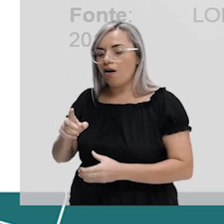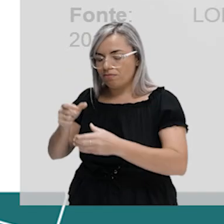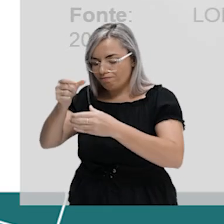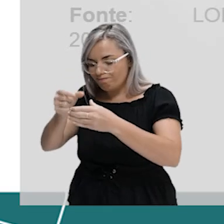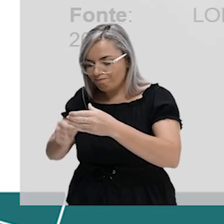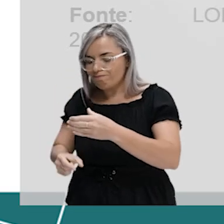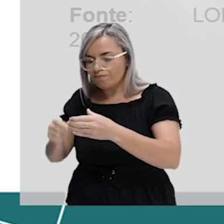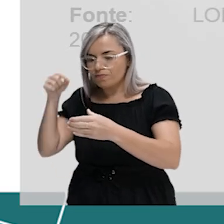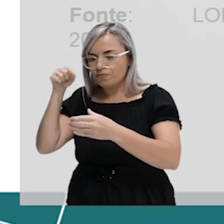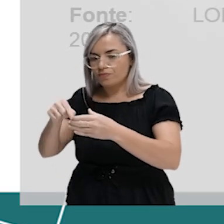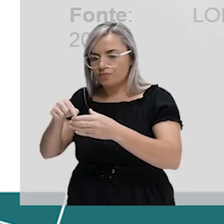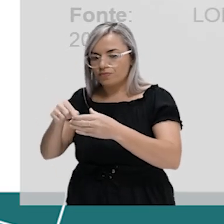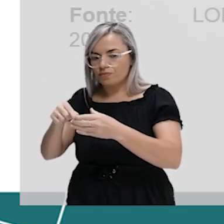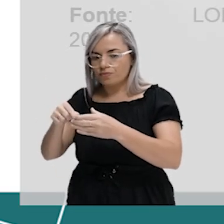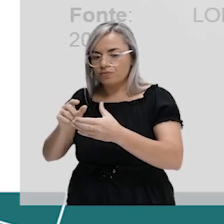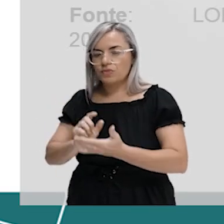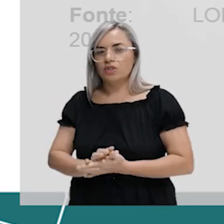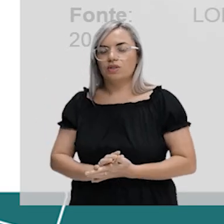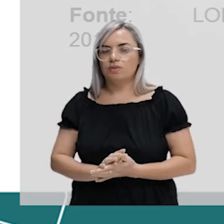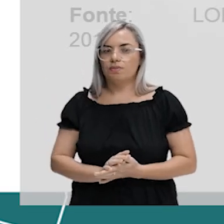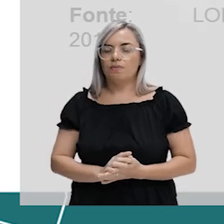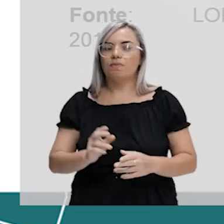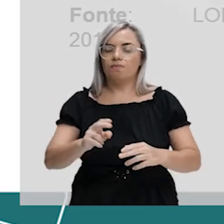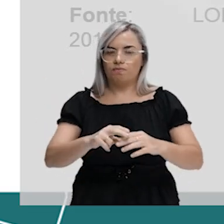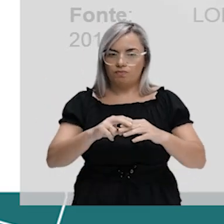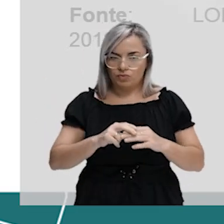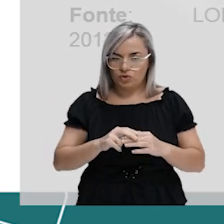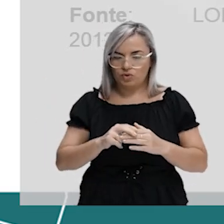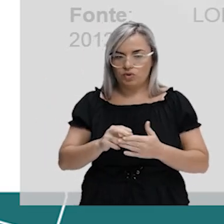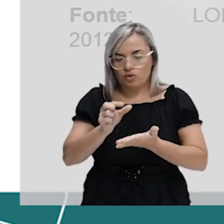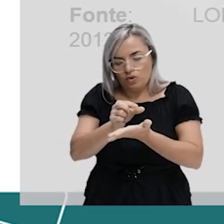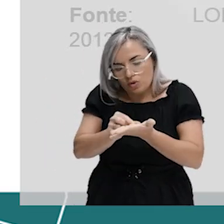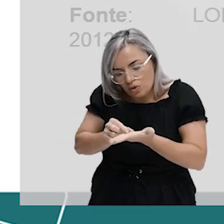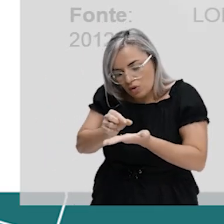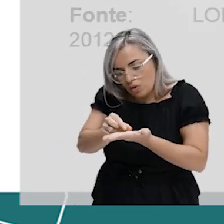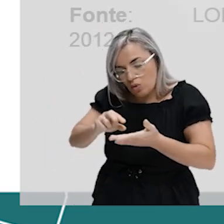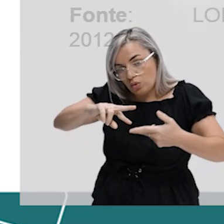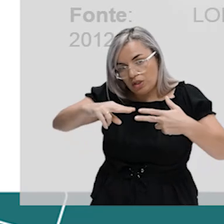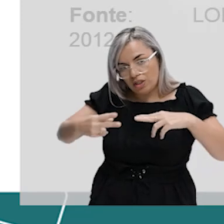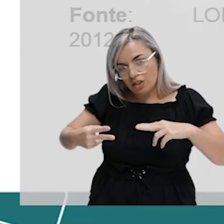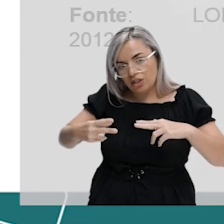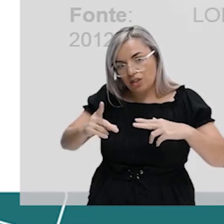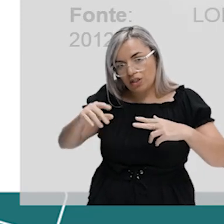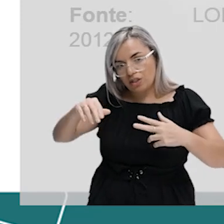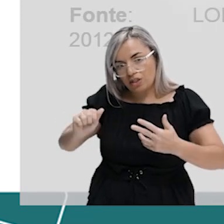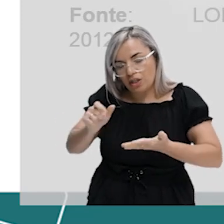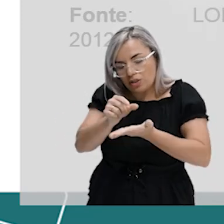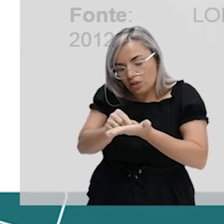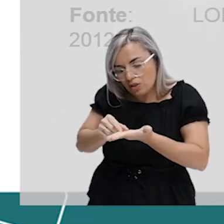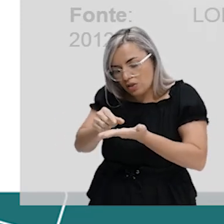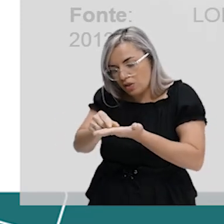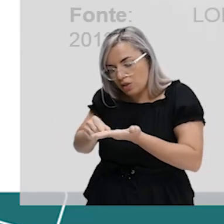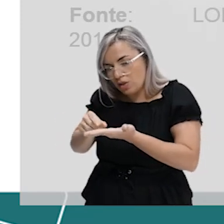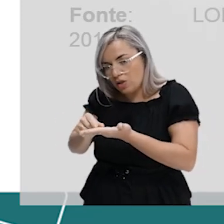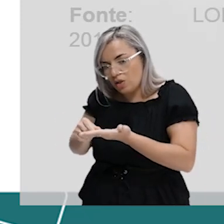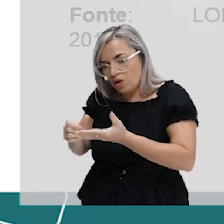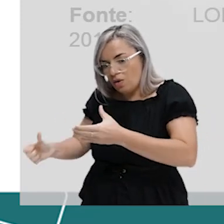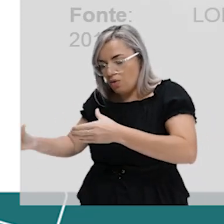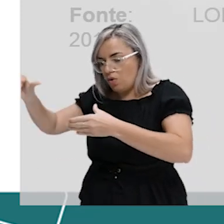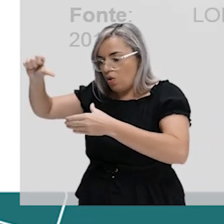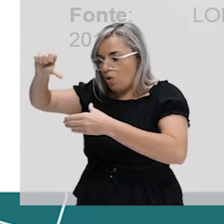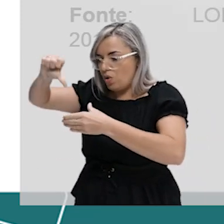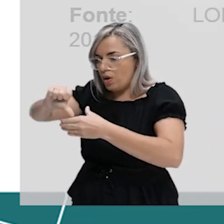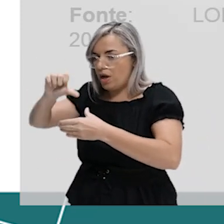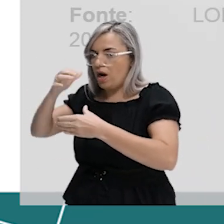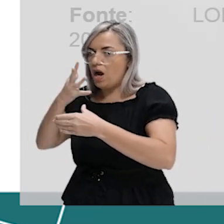Então esse DNA está todo picotado, está todo cortadinho em pedacinhos. Joguei o corante ali. O que eu vou fazer agora? Eu vou preparar